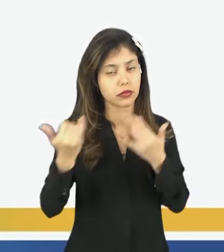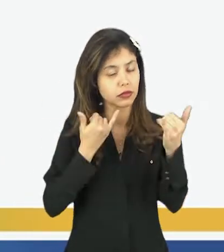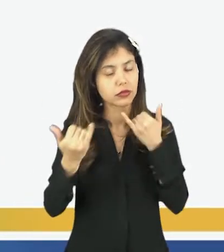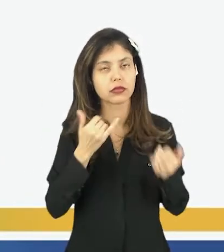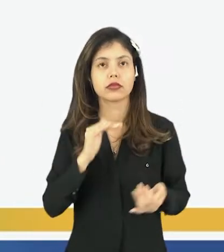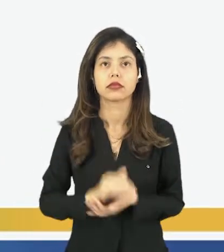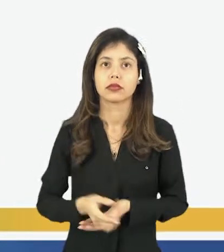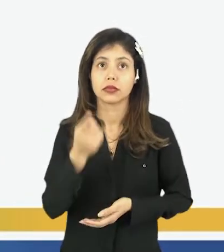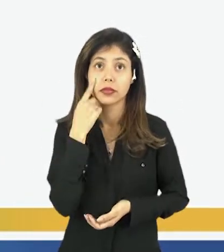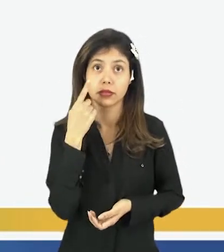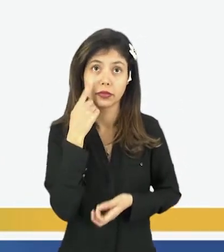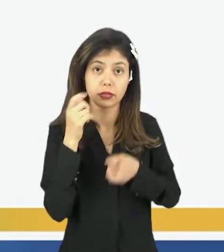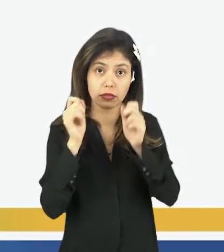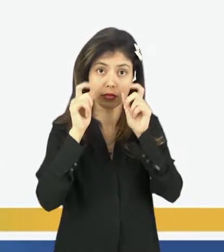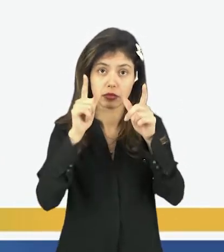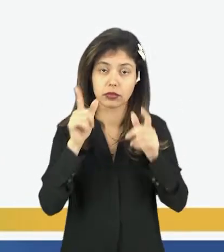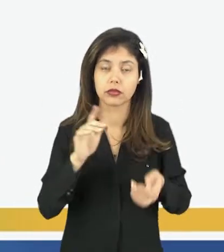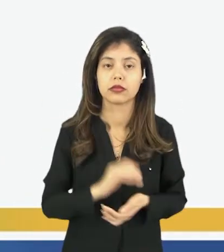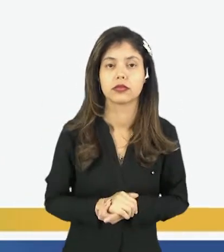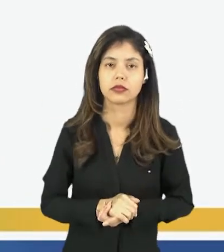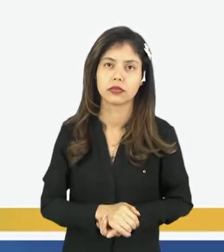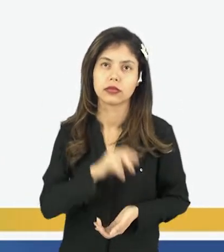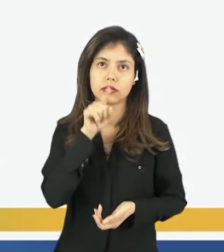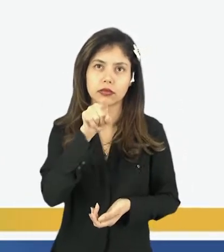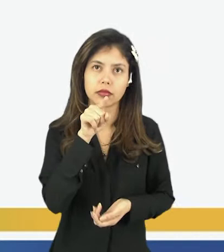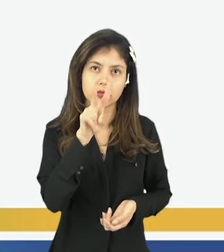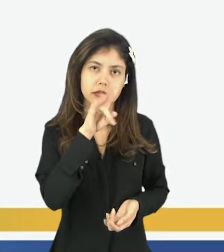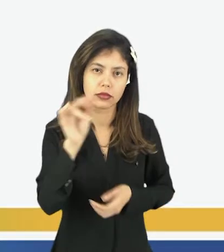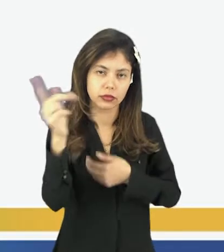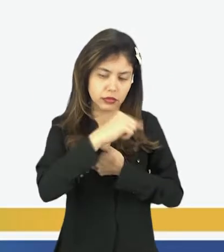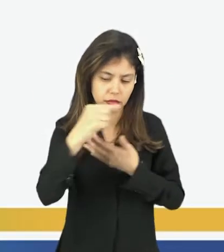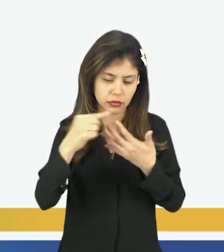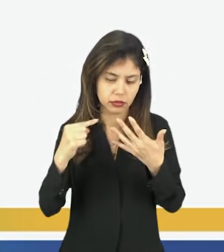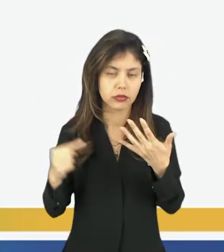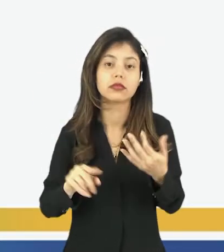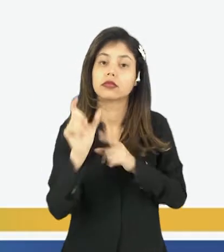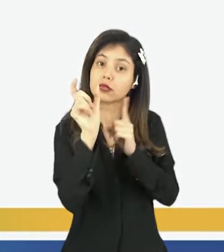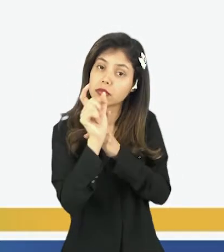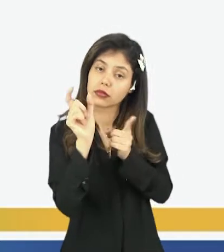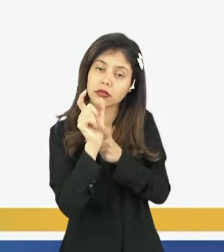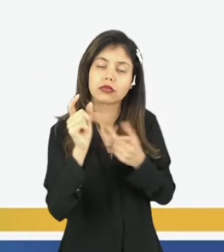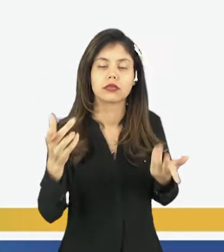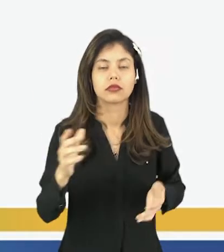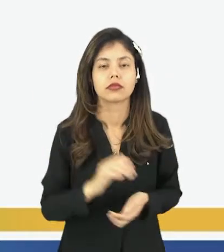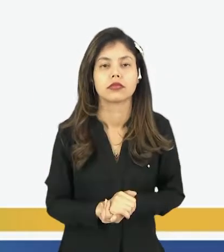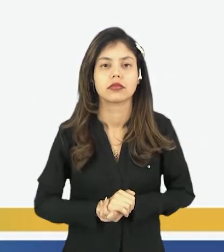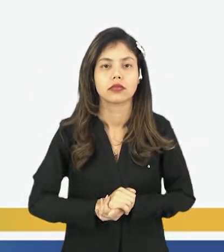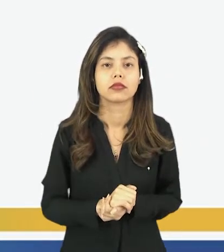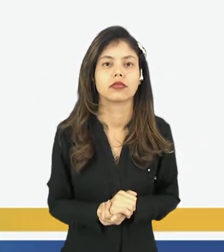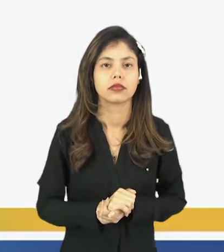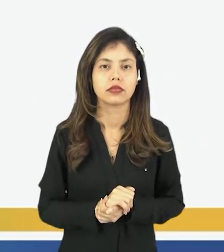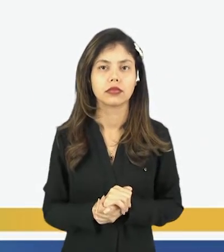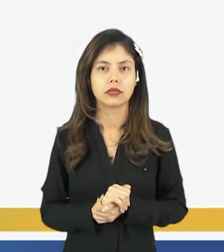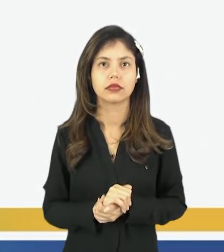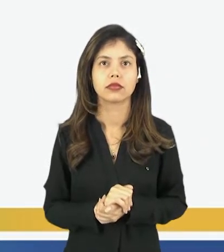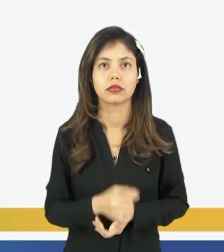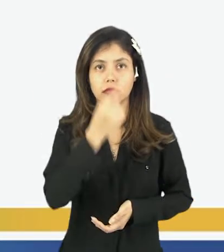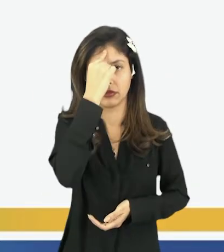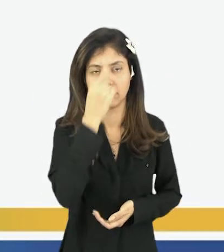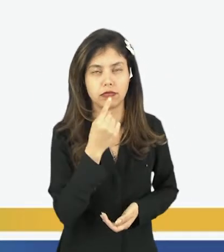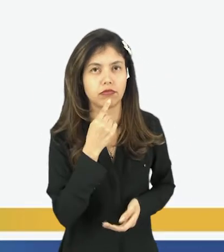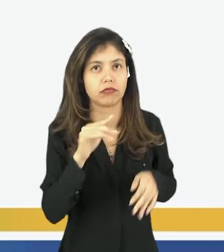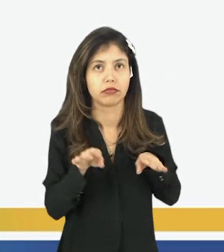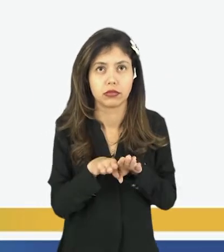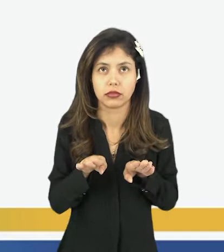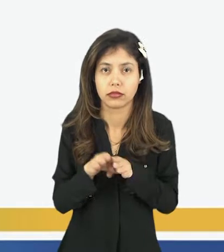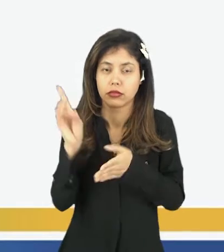informações. Vocês observando essa página aí, vocês vão ver vários exemplos de palavras nessa página e vocês vão perceber que tem imagens.